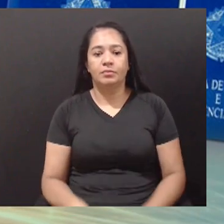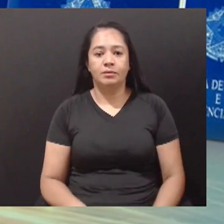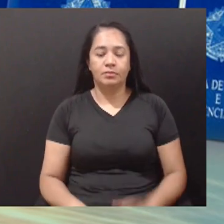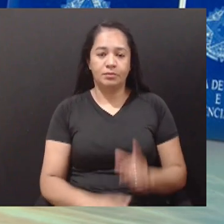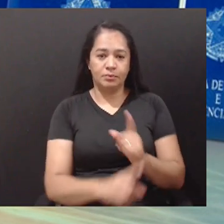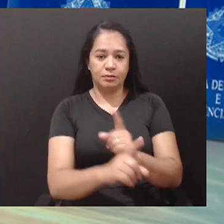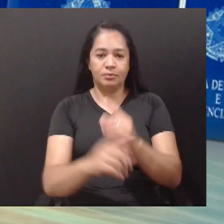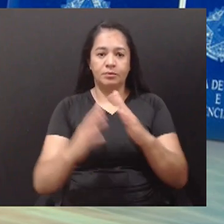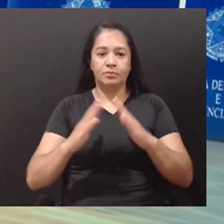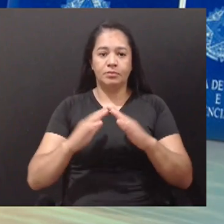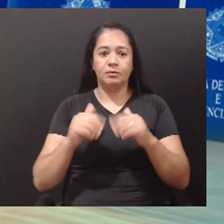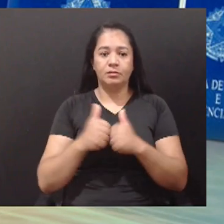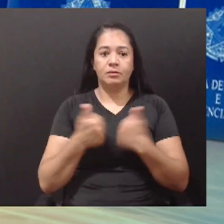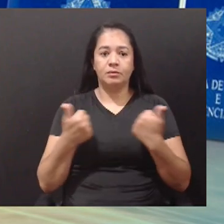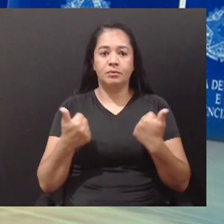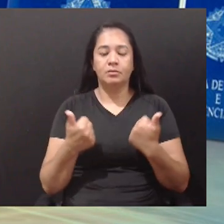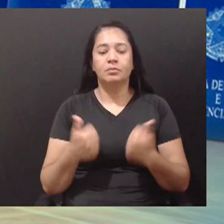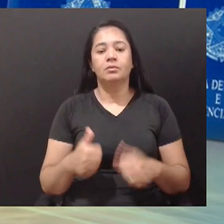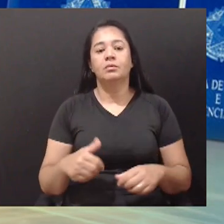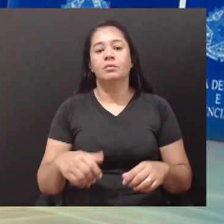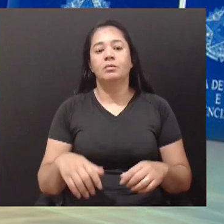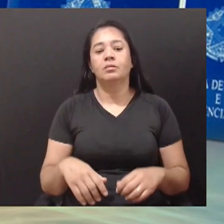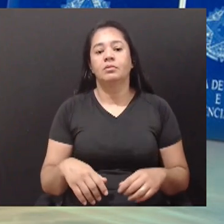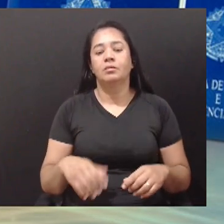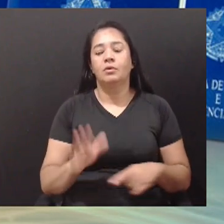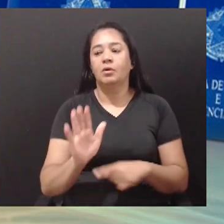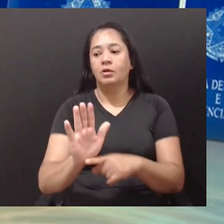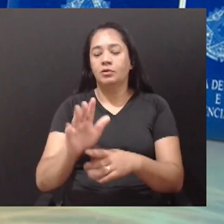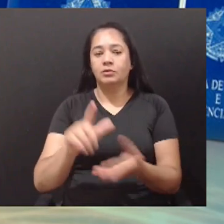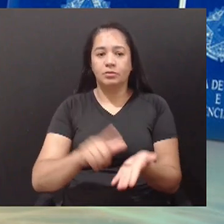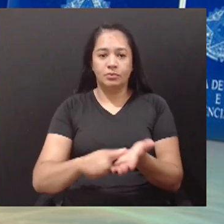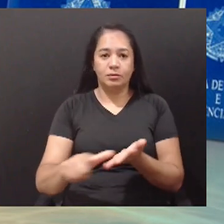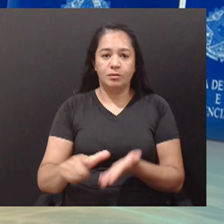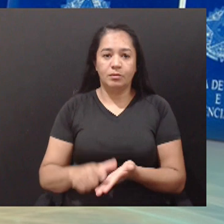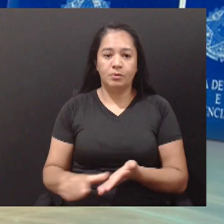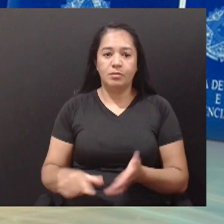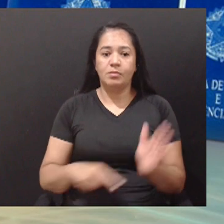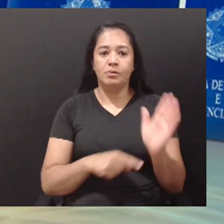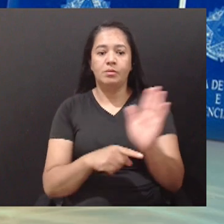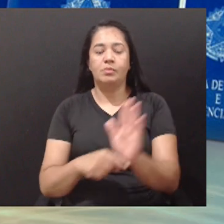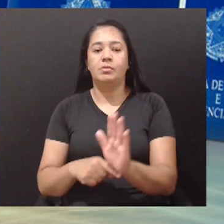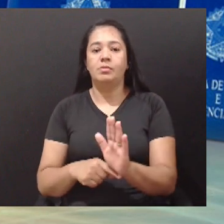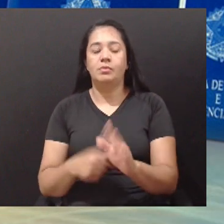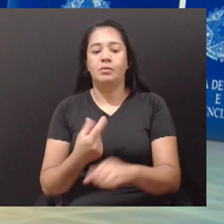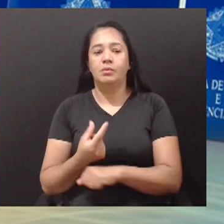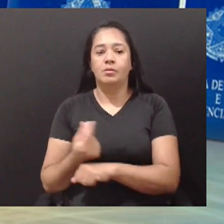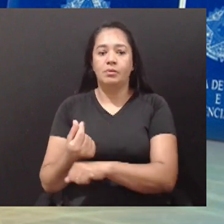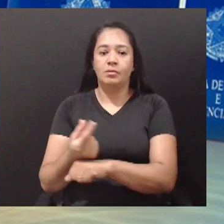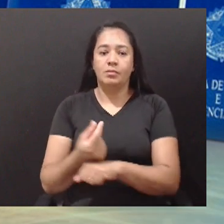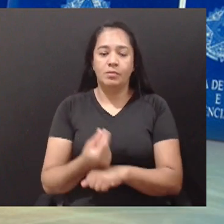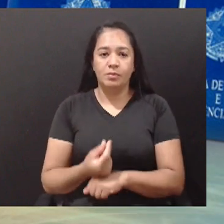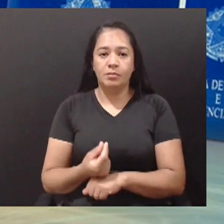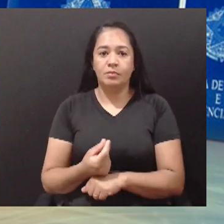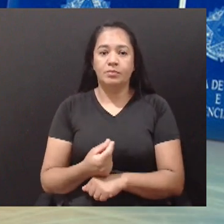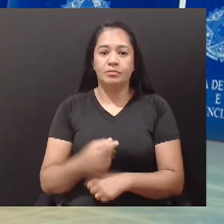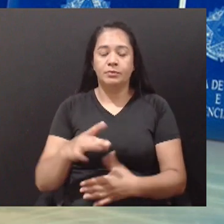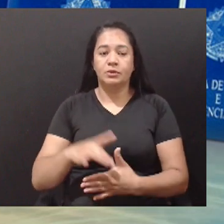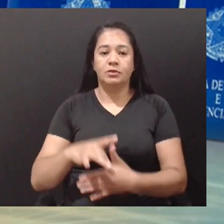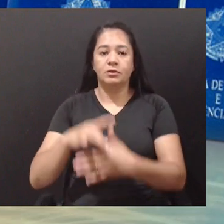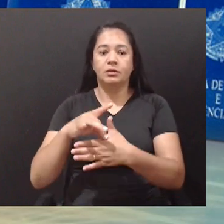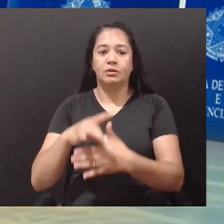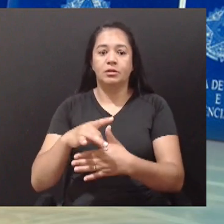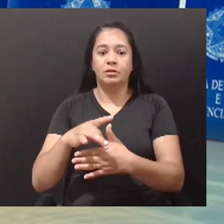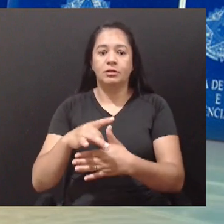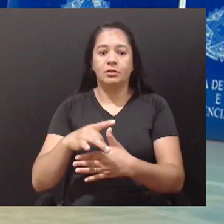de padaria, auxiliar de limpeza, auxiliar financeiro, chefe de serviço de